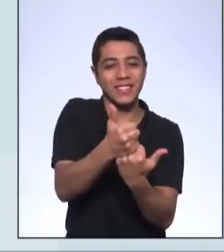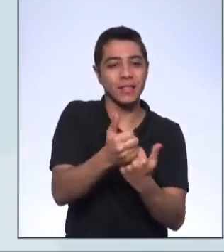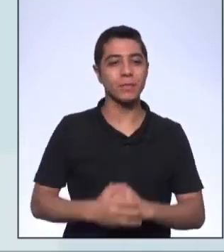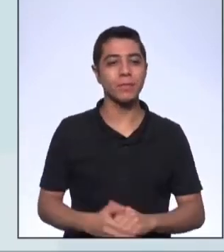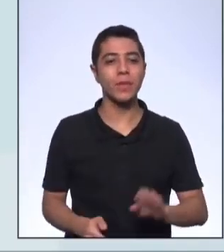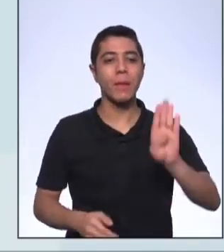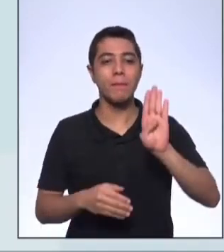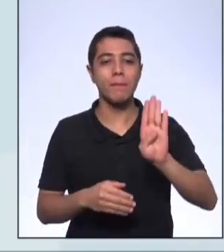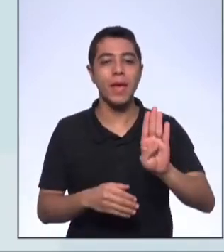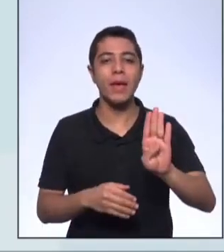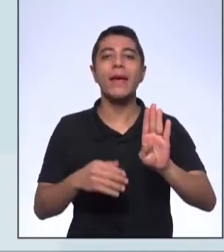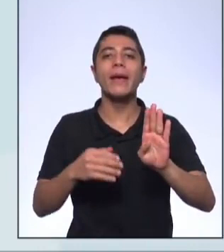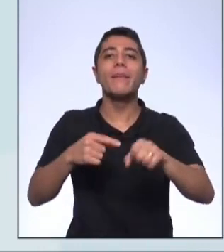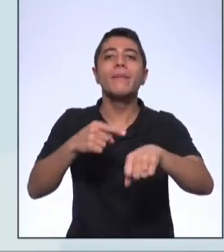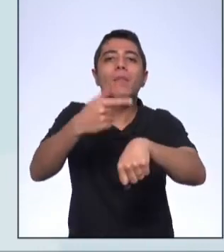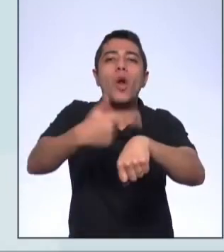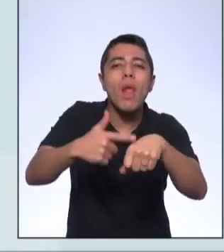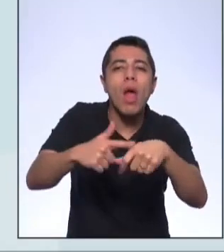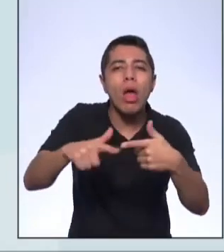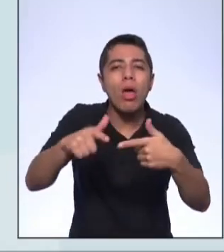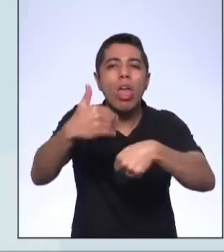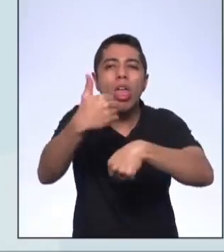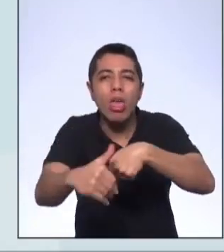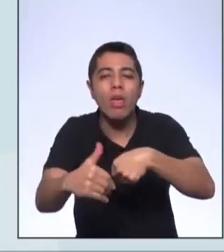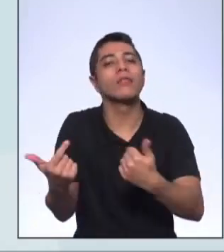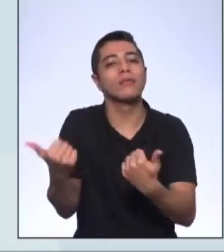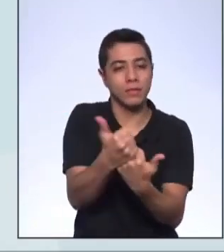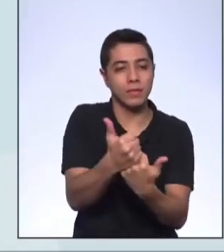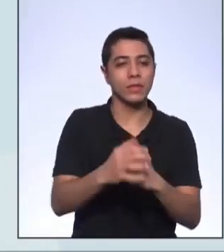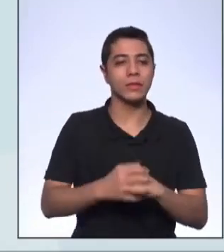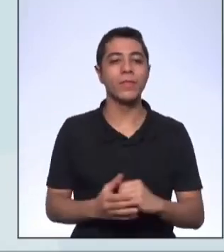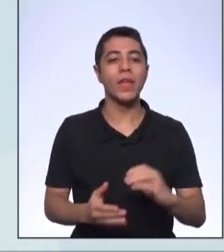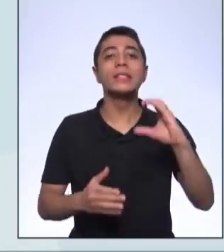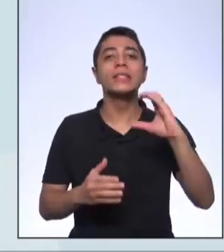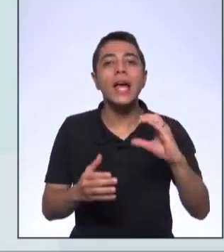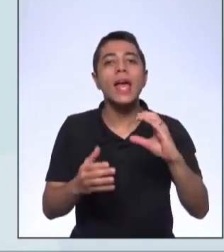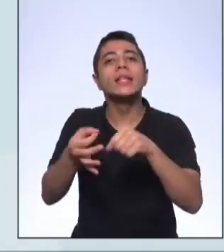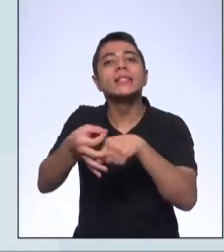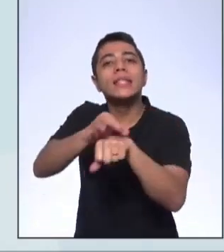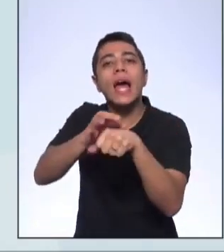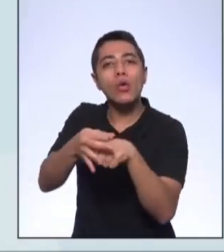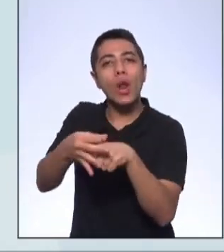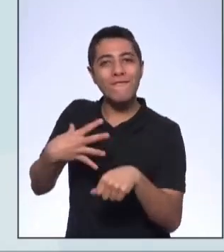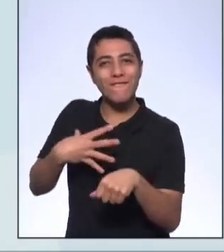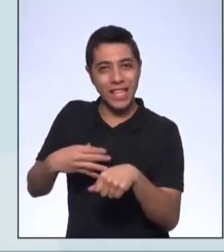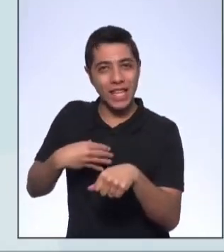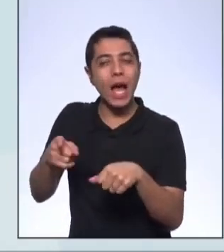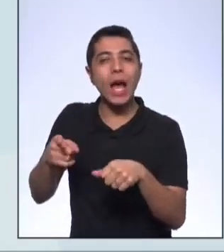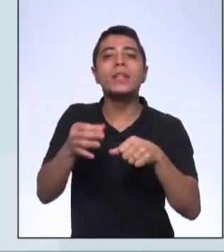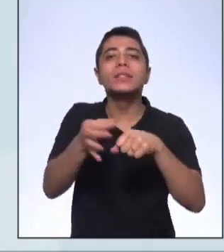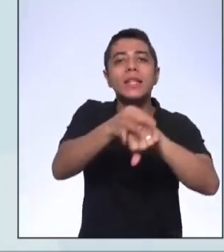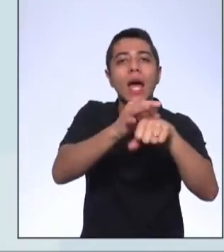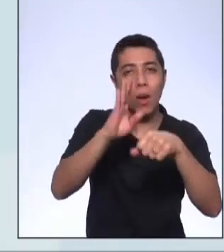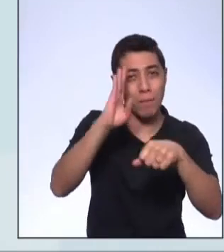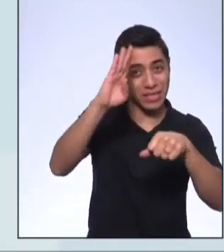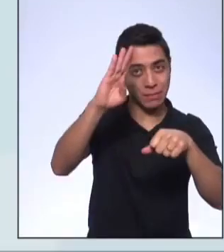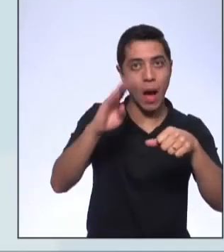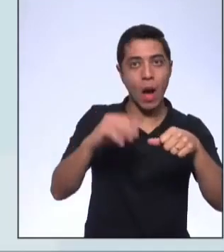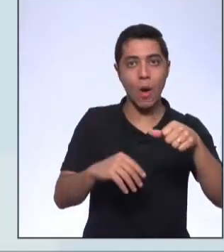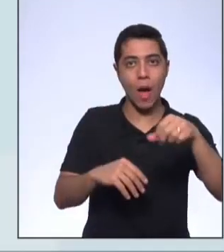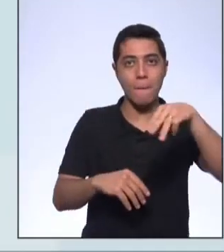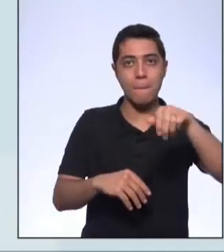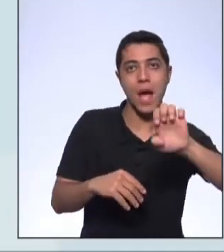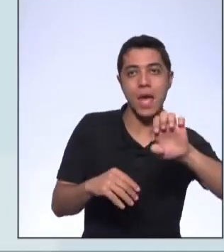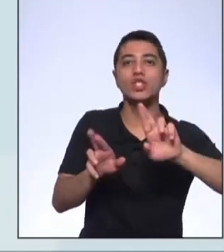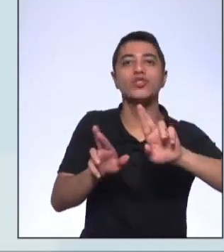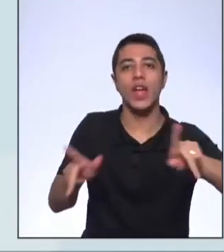geneticamente diferentes da célula-mãe. São as células somáticas que fazem esse tipo de divisão celular. Ocorre tanto com